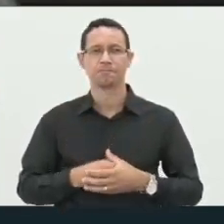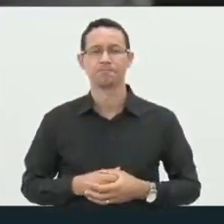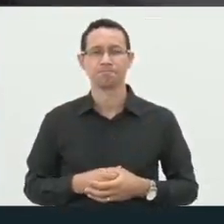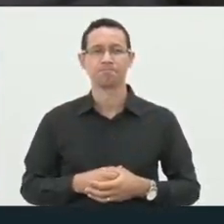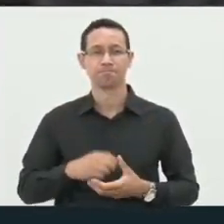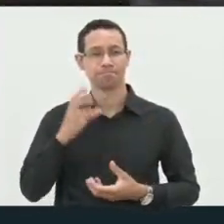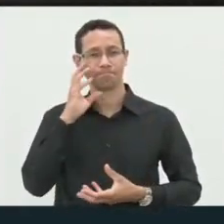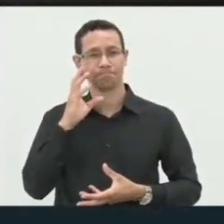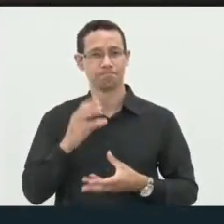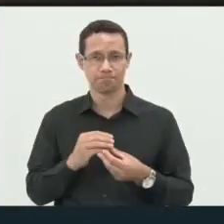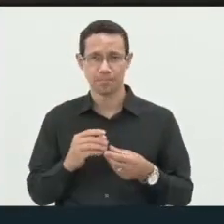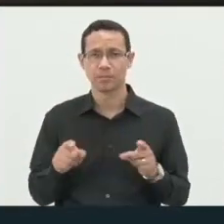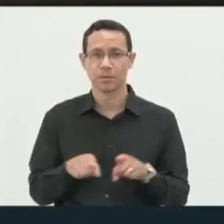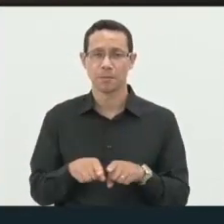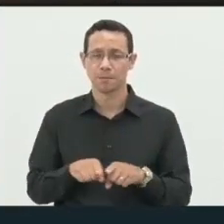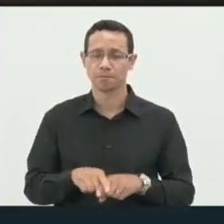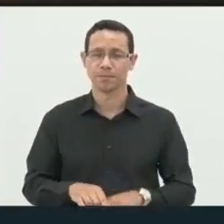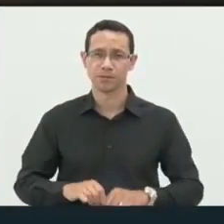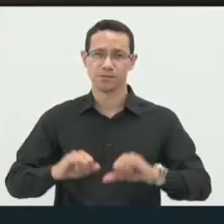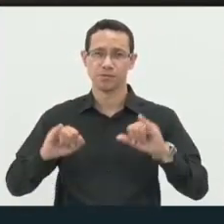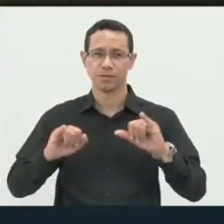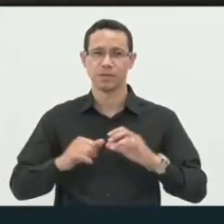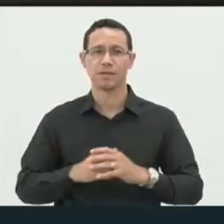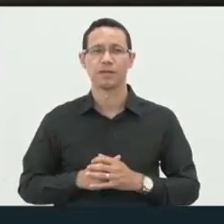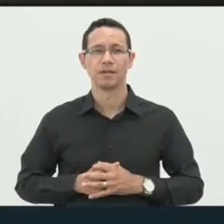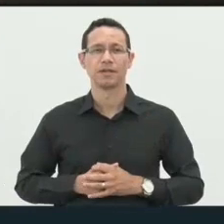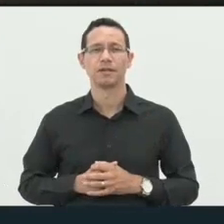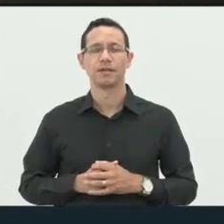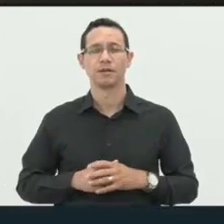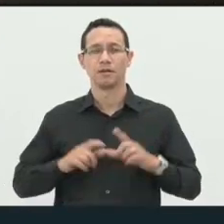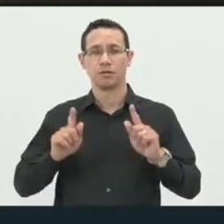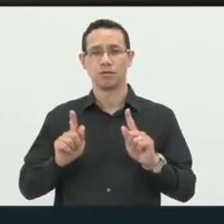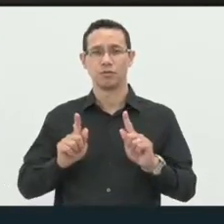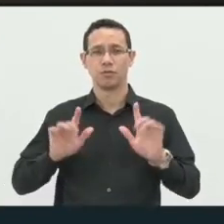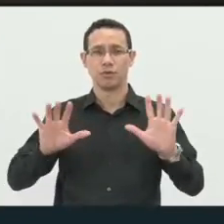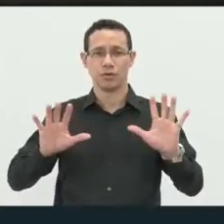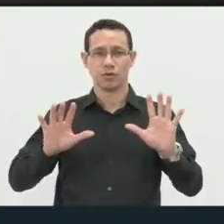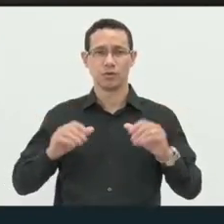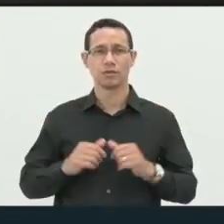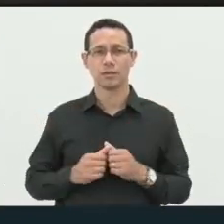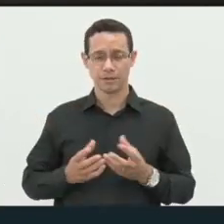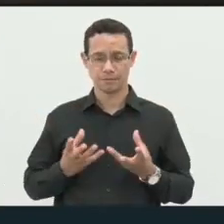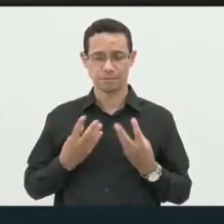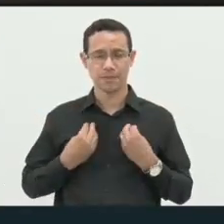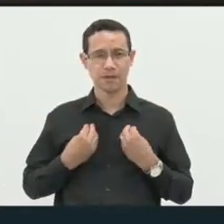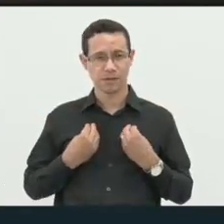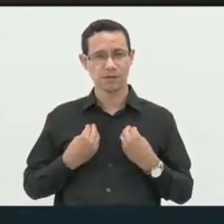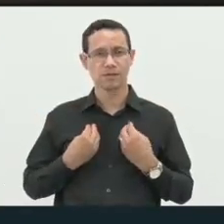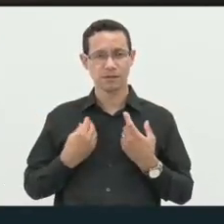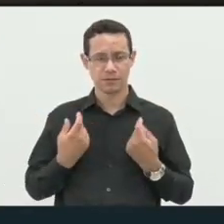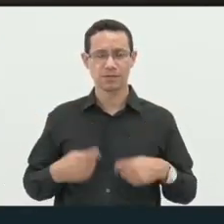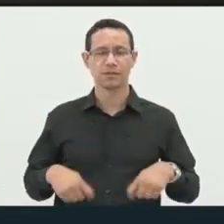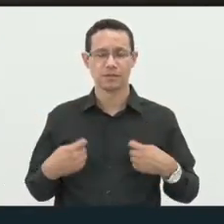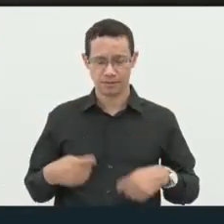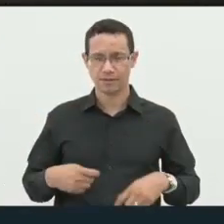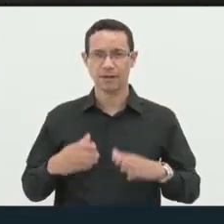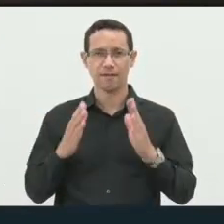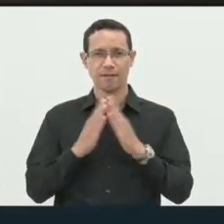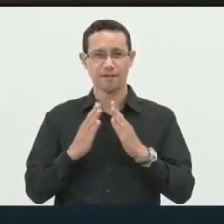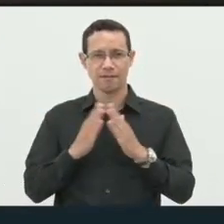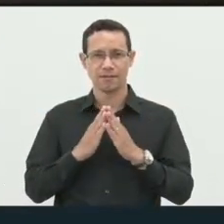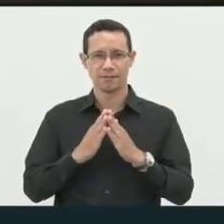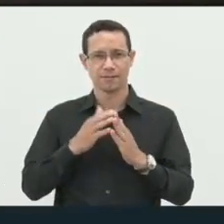também dizendo que Guarulhos merece ter uma casa da mulher